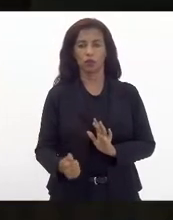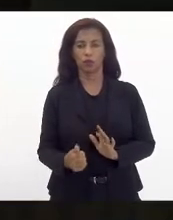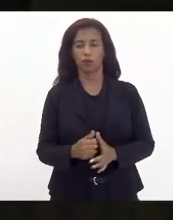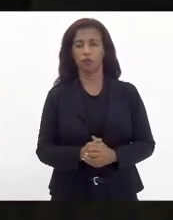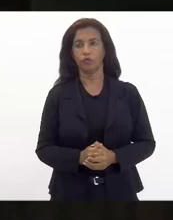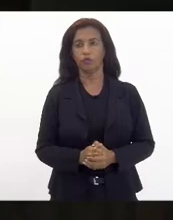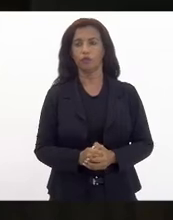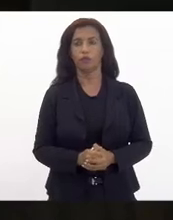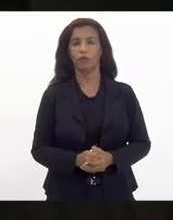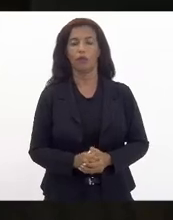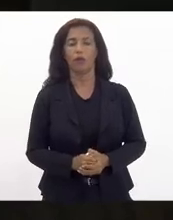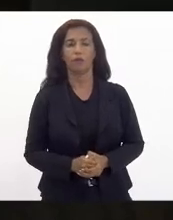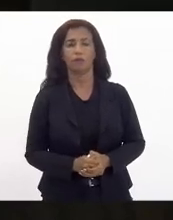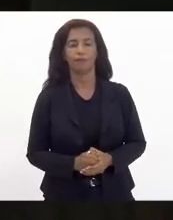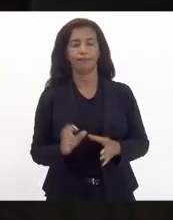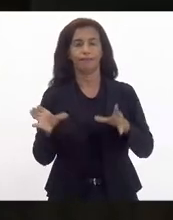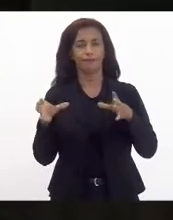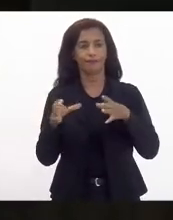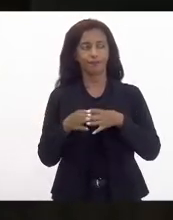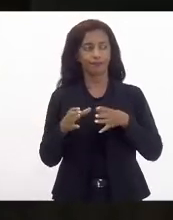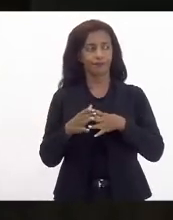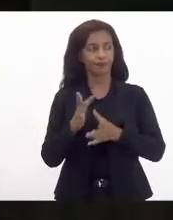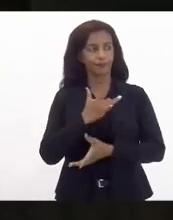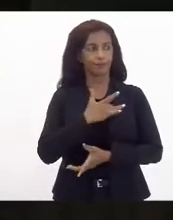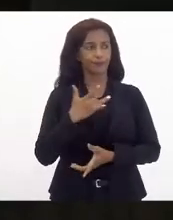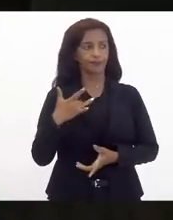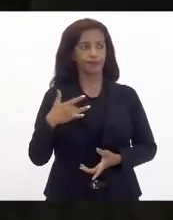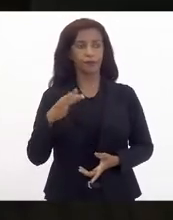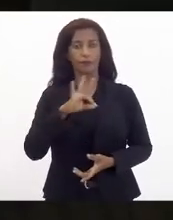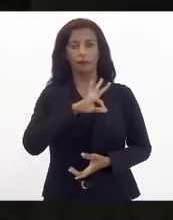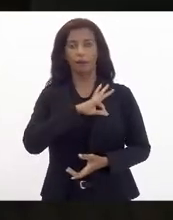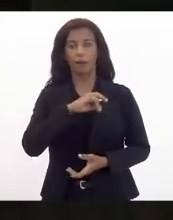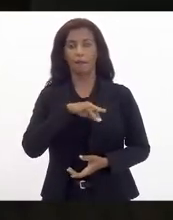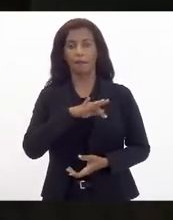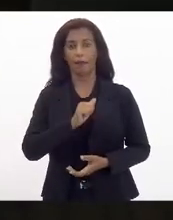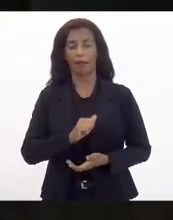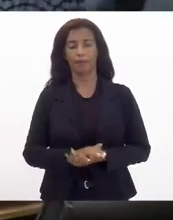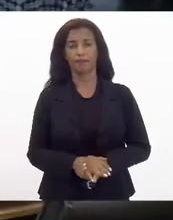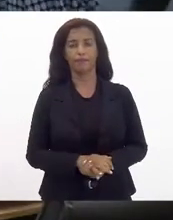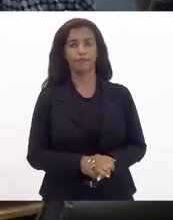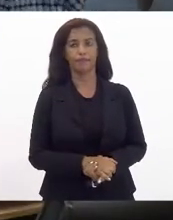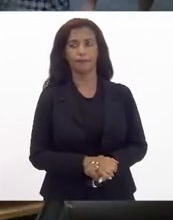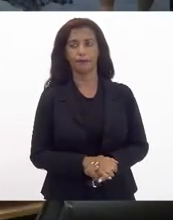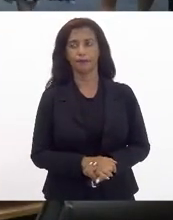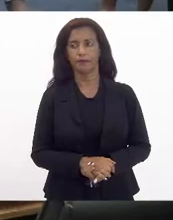obrigado Deputado pela comissão de saúde a deputada Martha Rocha